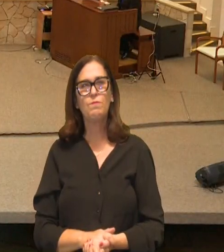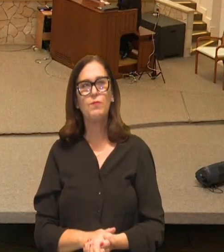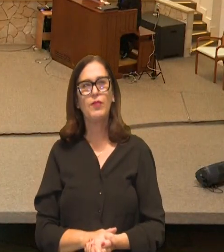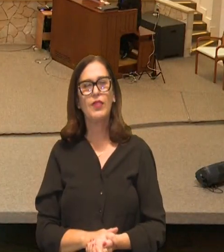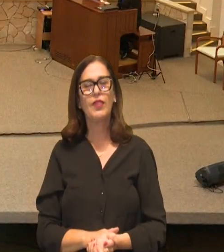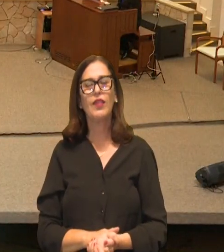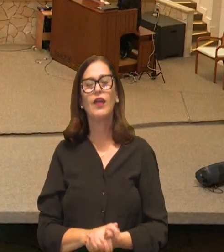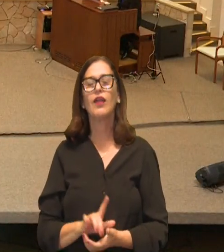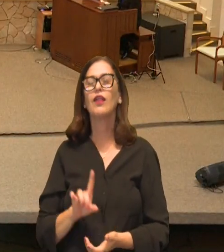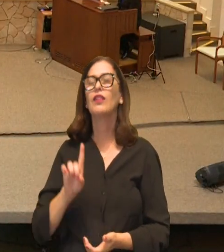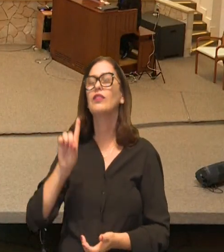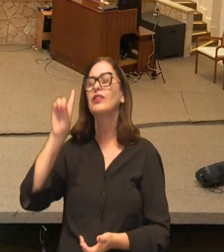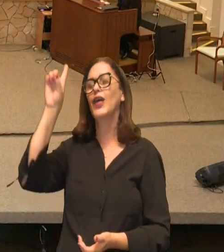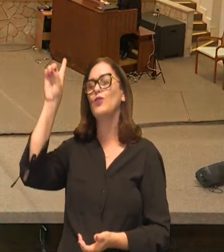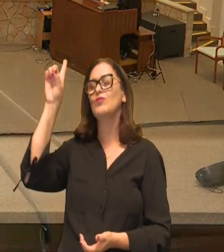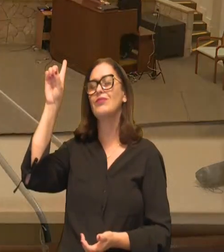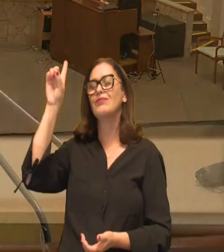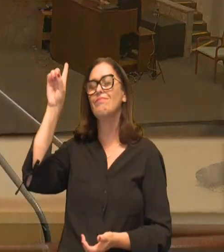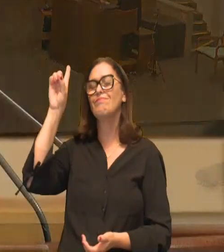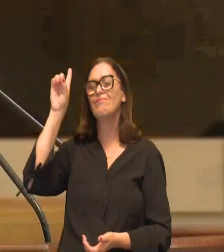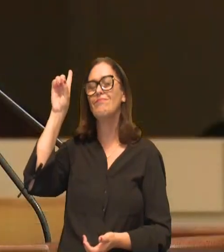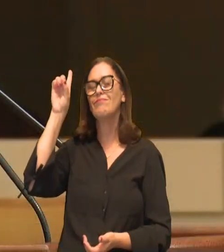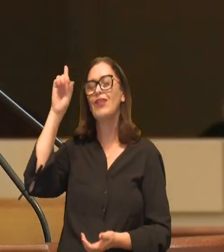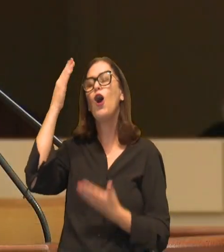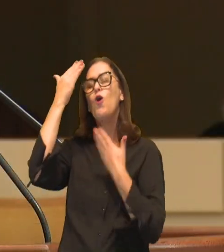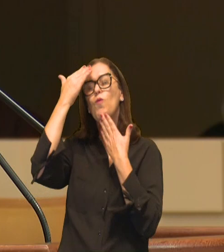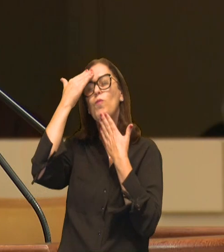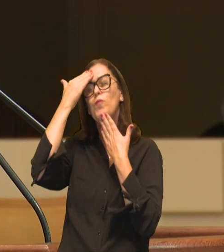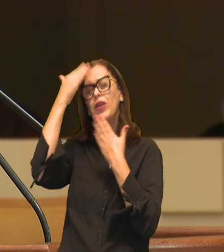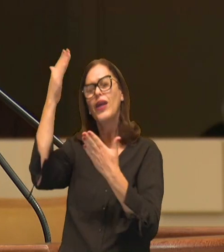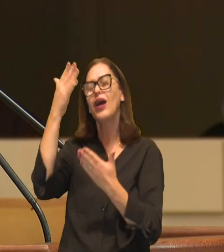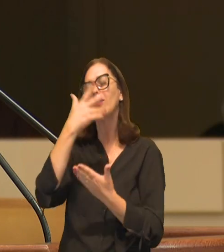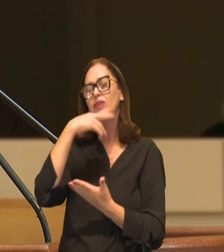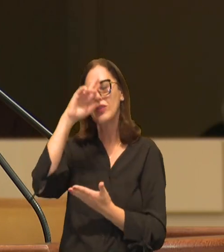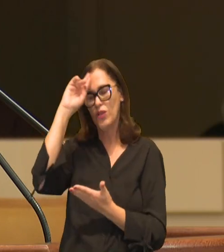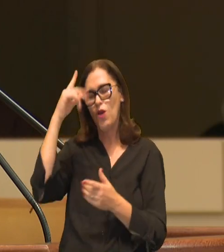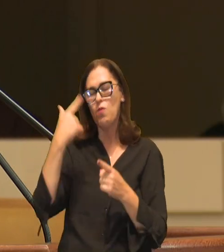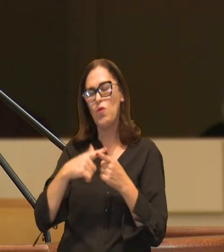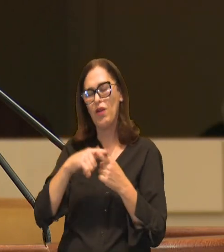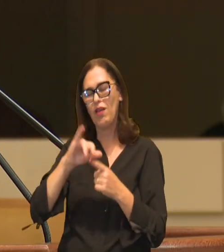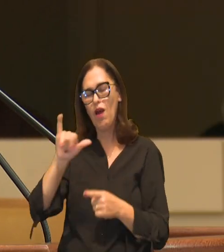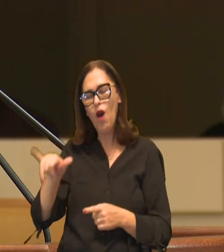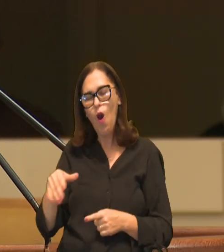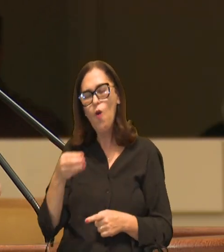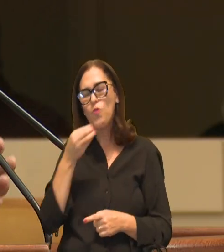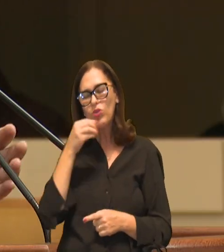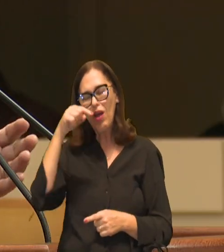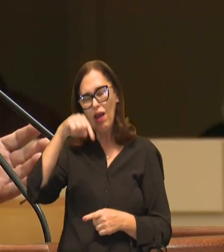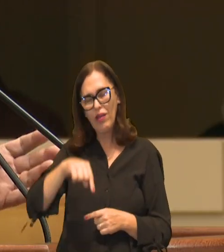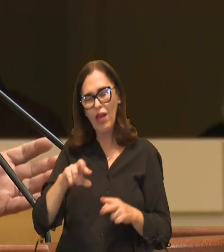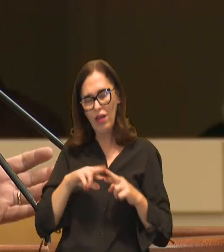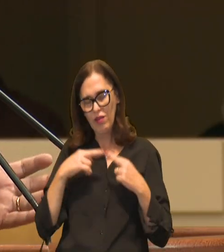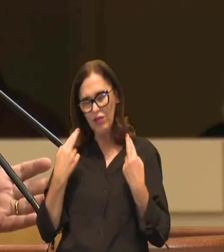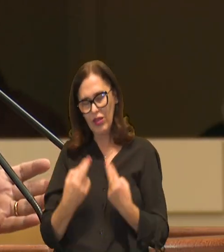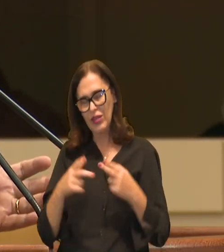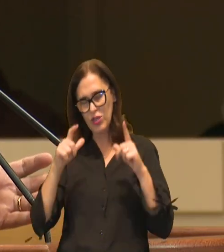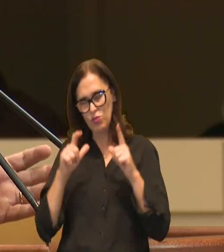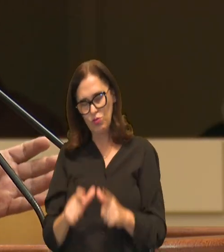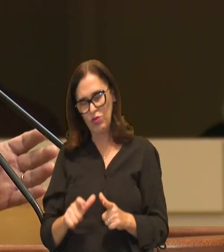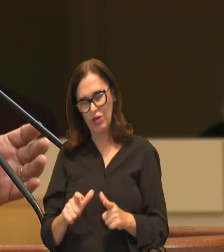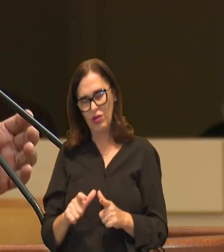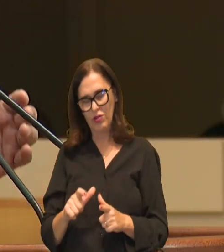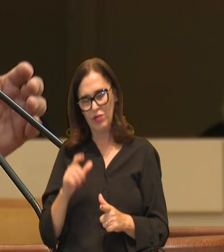Ó Deus, muito obrigado, Senhor, porque temos este privilégio de estarmos aqui reunidos neste